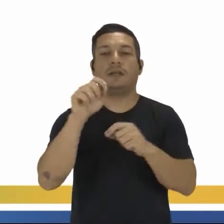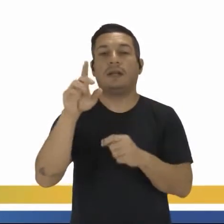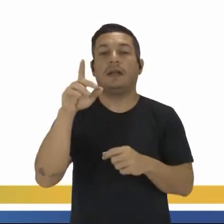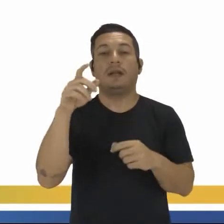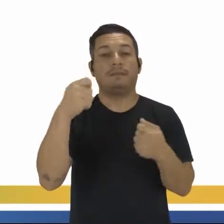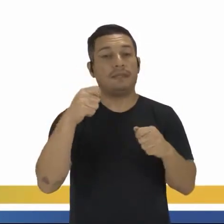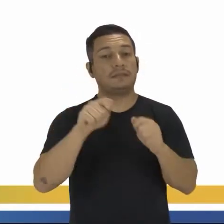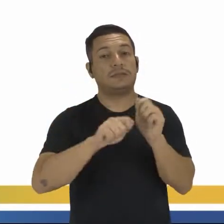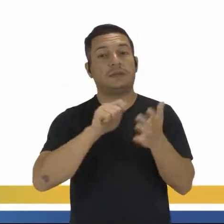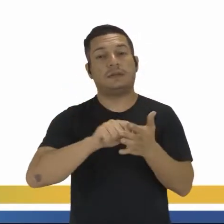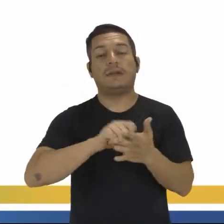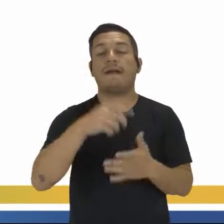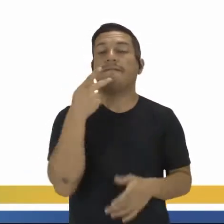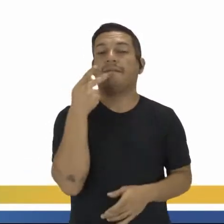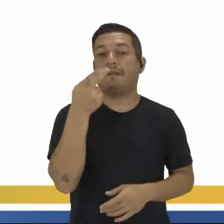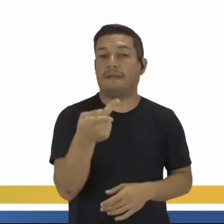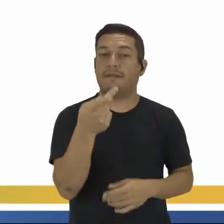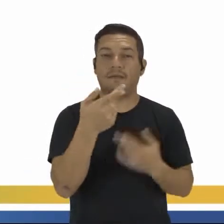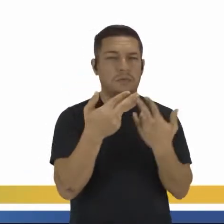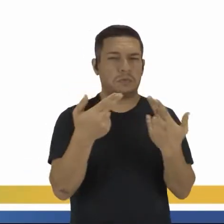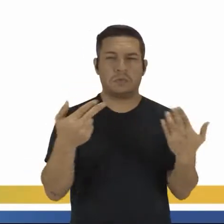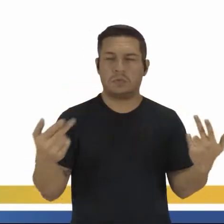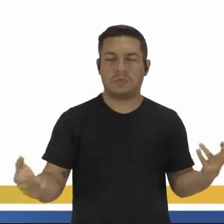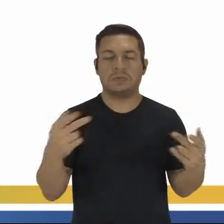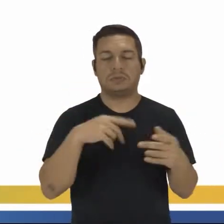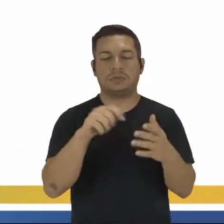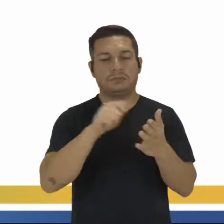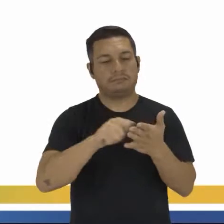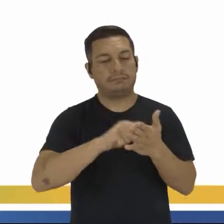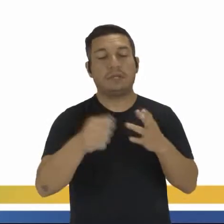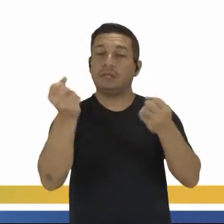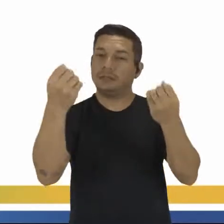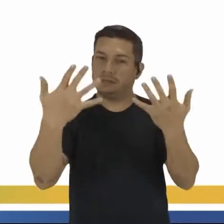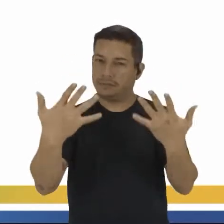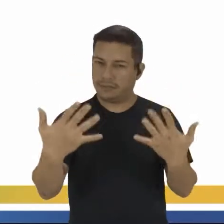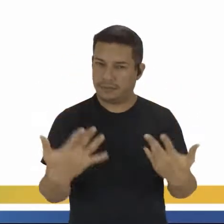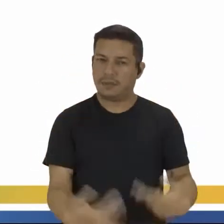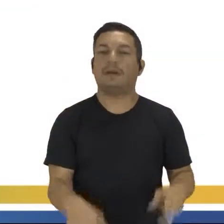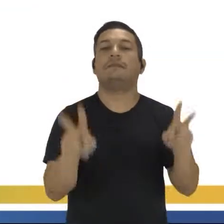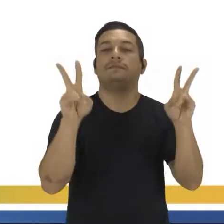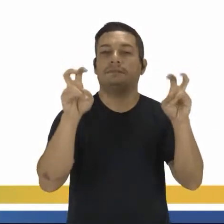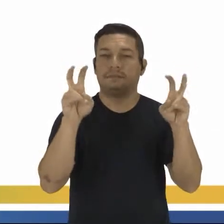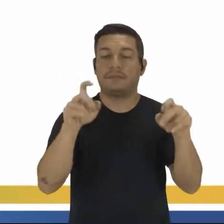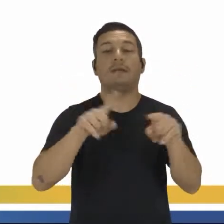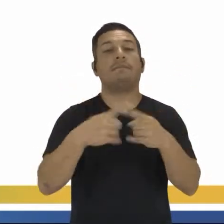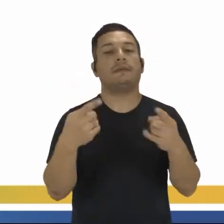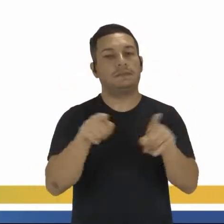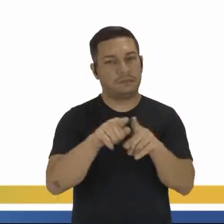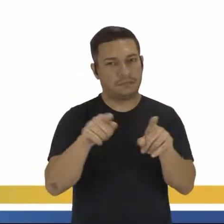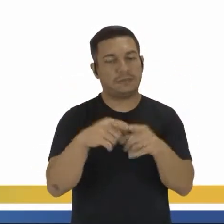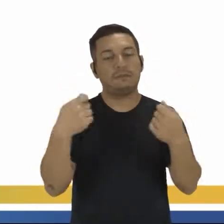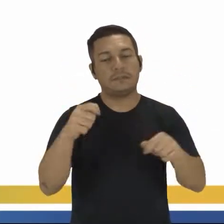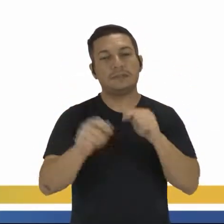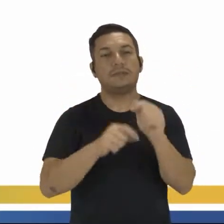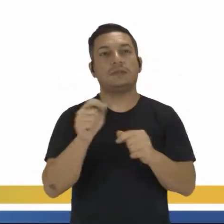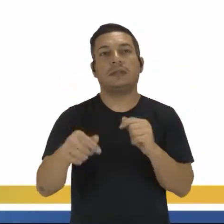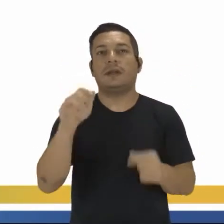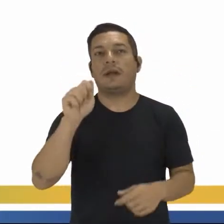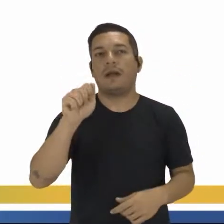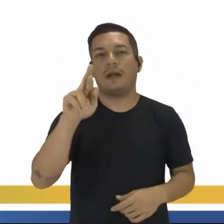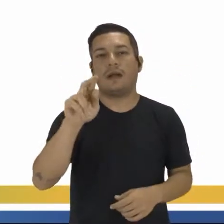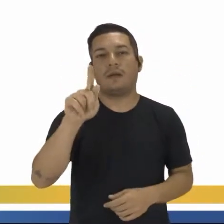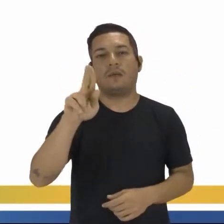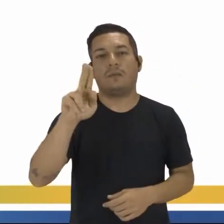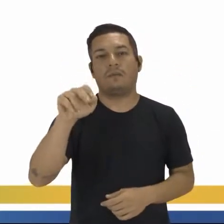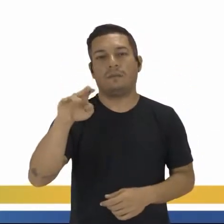você deve dissertar, falar sobre algo, deve explicar sobre esse assunto, mas ao mesmo tempo você deve argumentar,